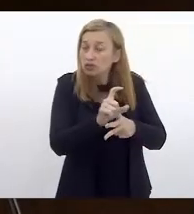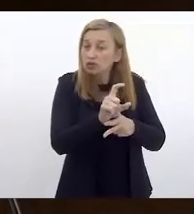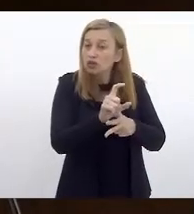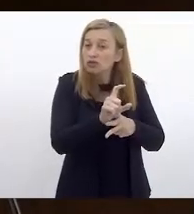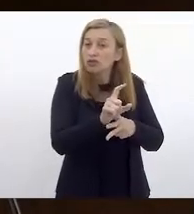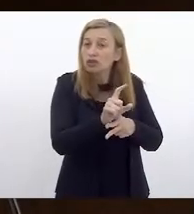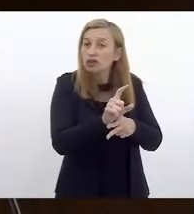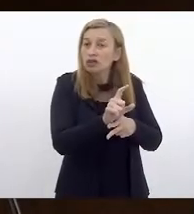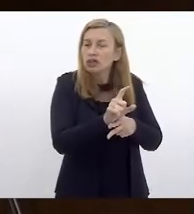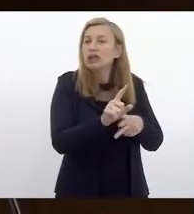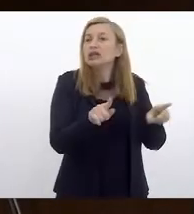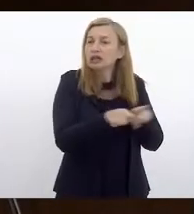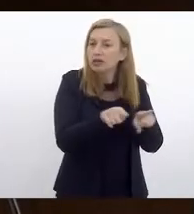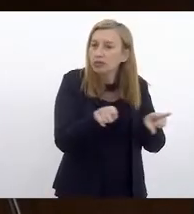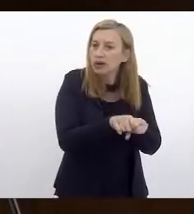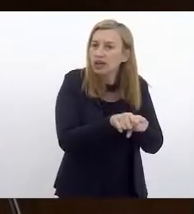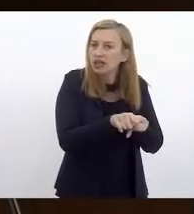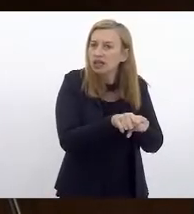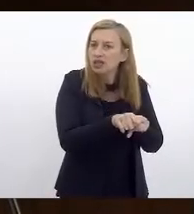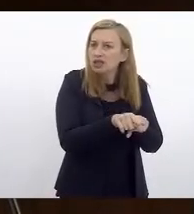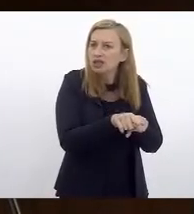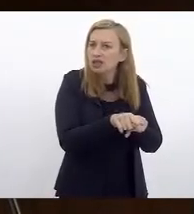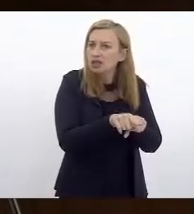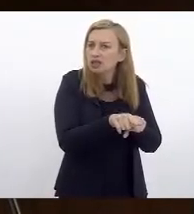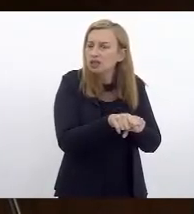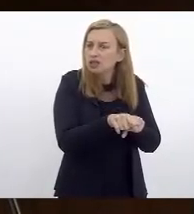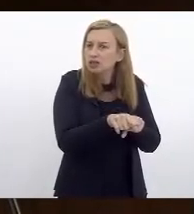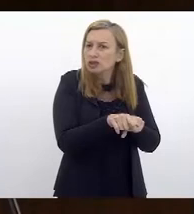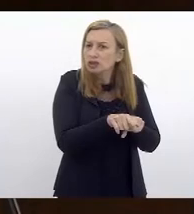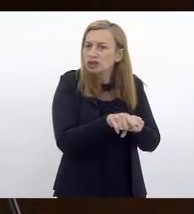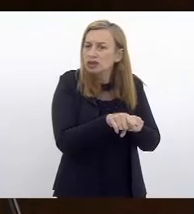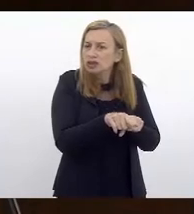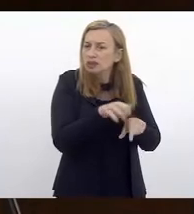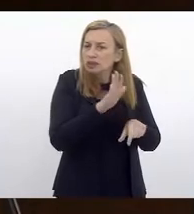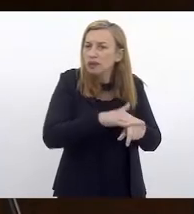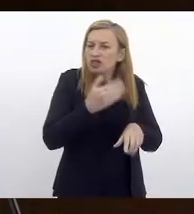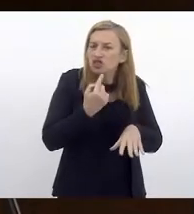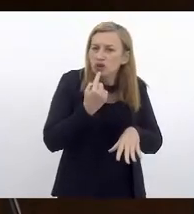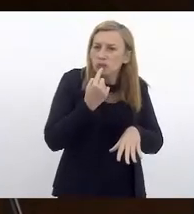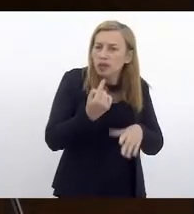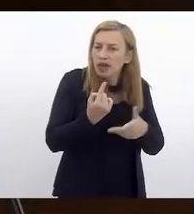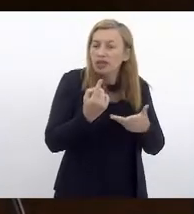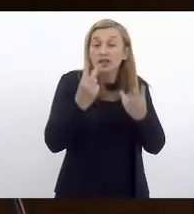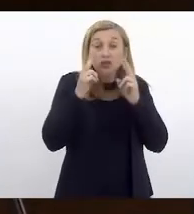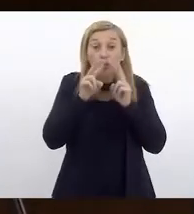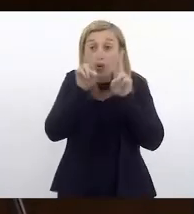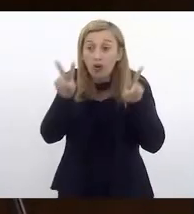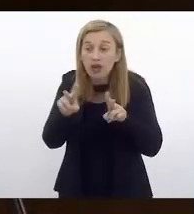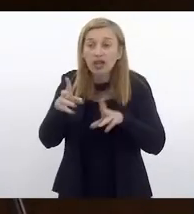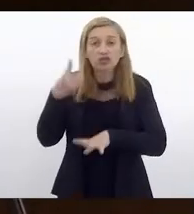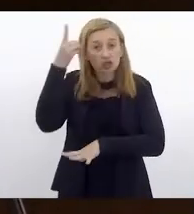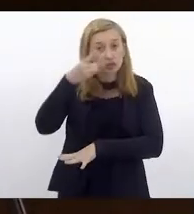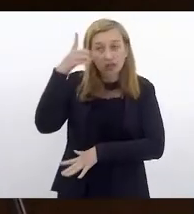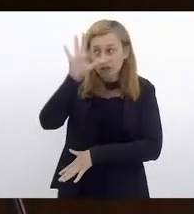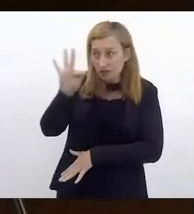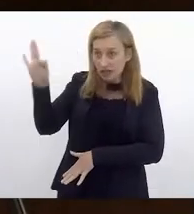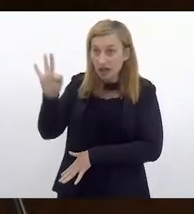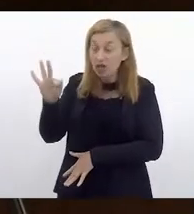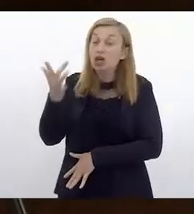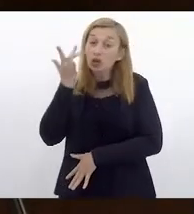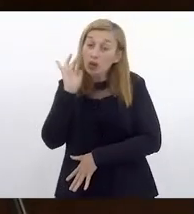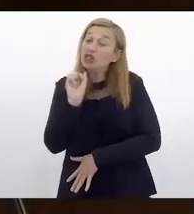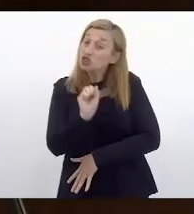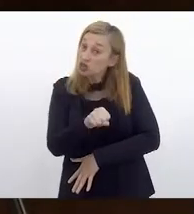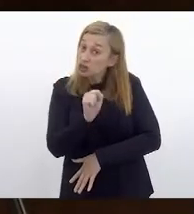né, mas também, sobretudo, de manter mais de perto esse olhar dos deputados federais, que eu acho que